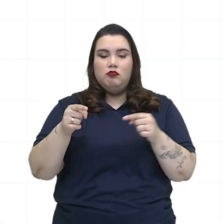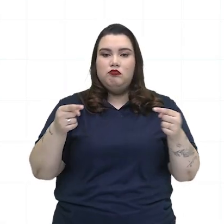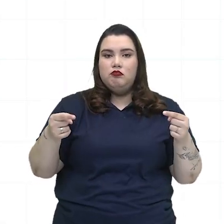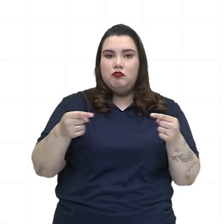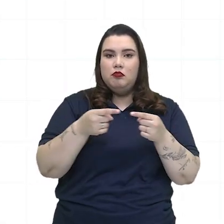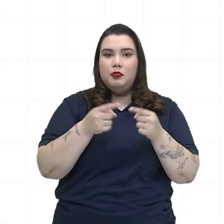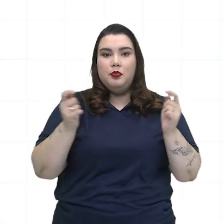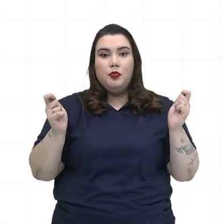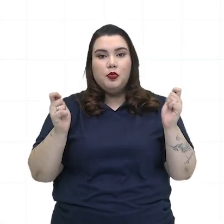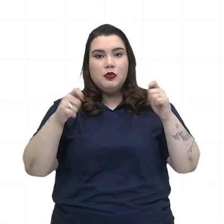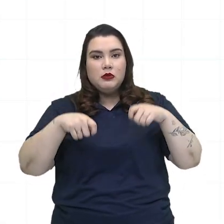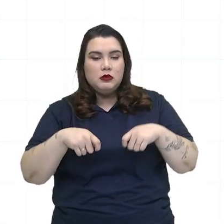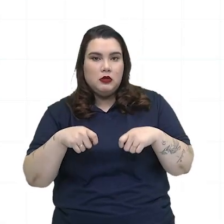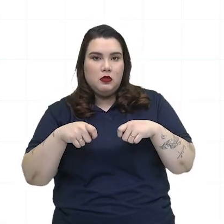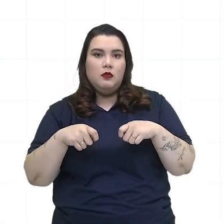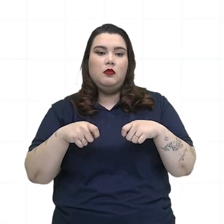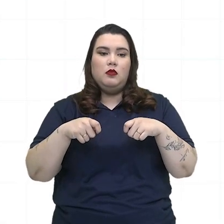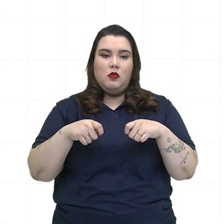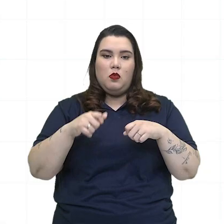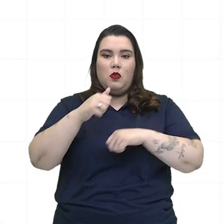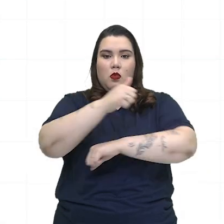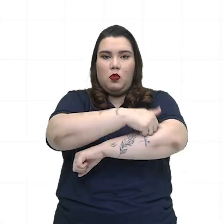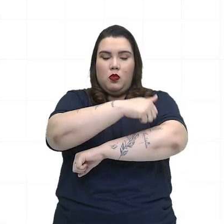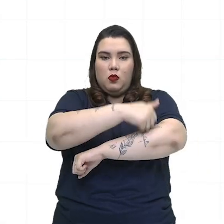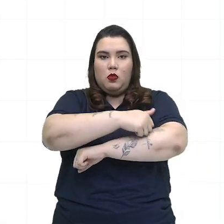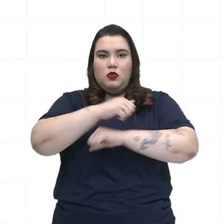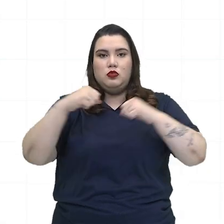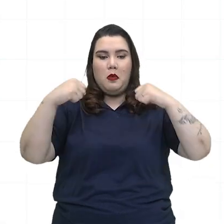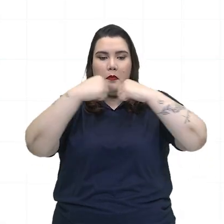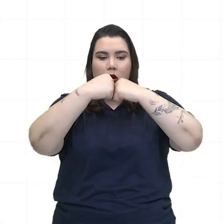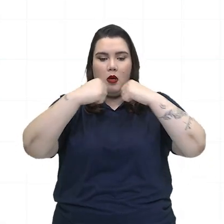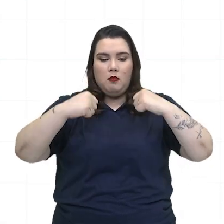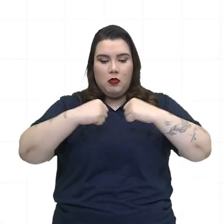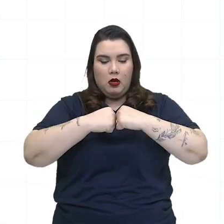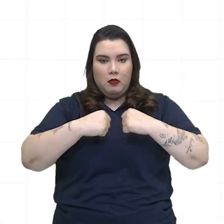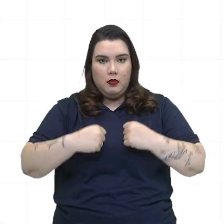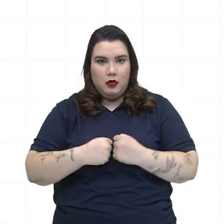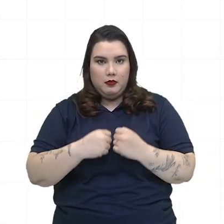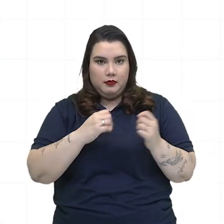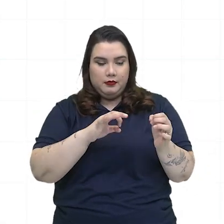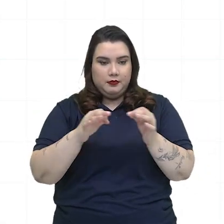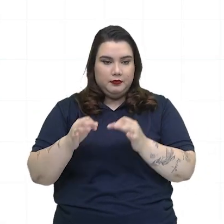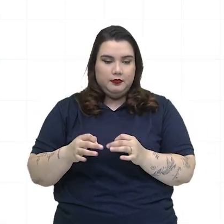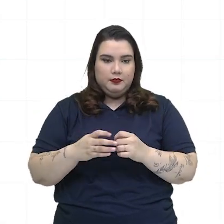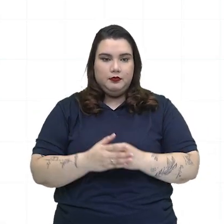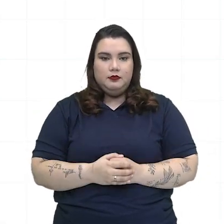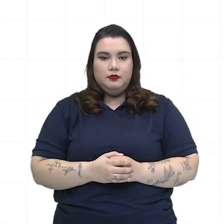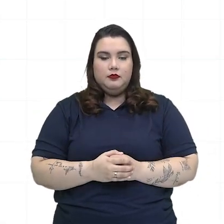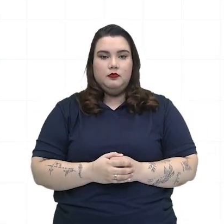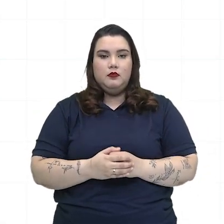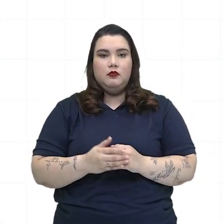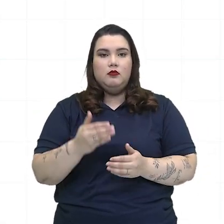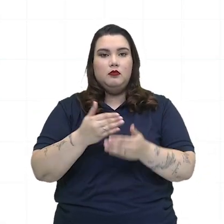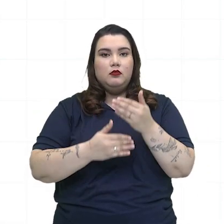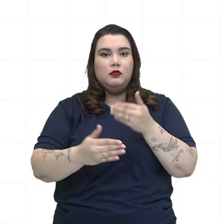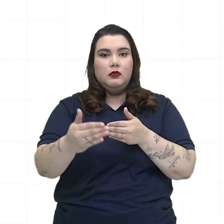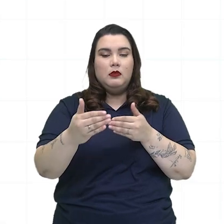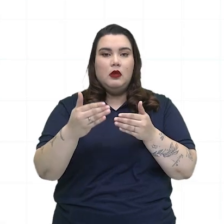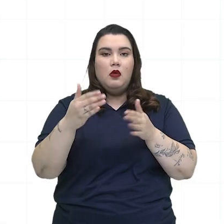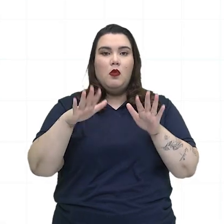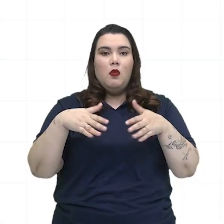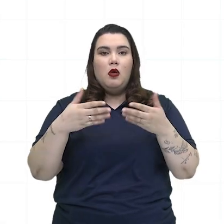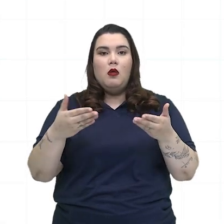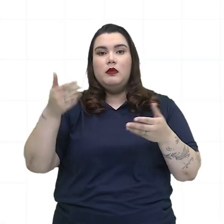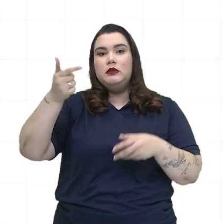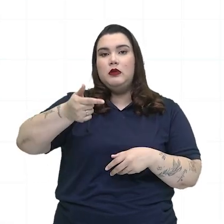que permitem, né, a união dos nossos ossos. E aí passamos para a segunda, né,